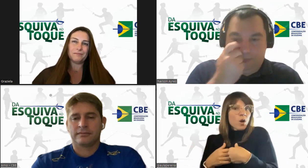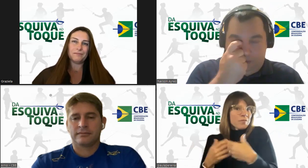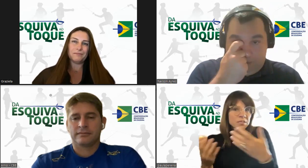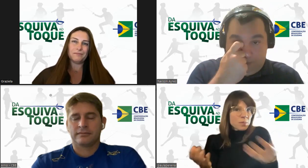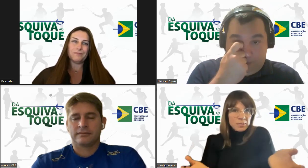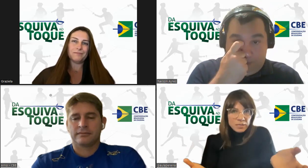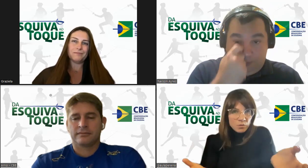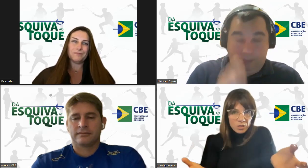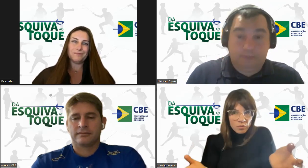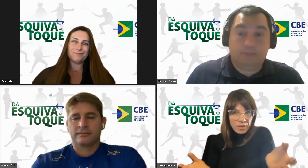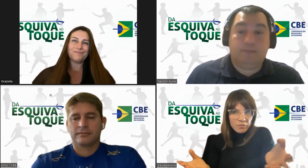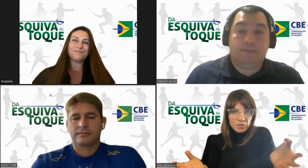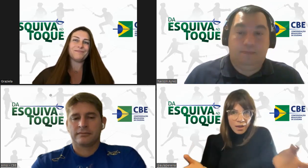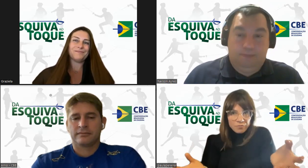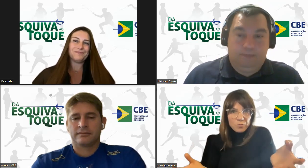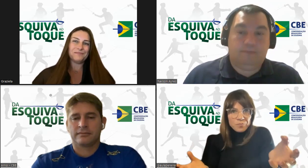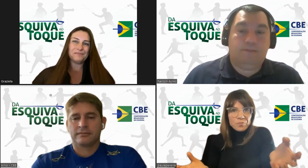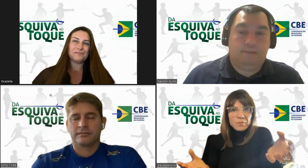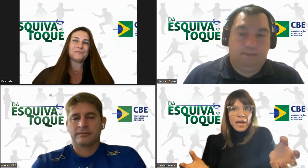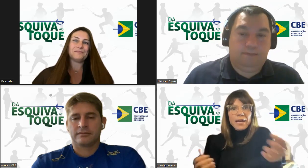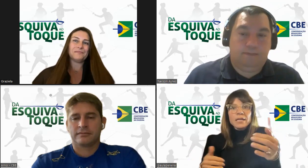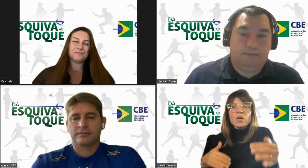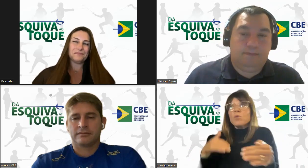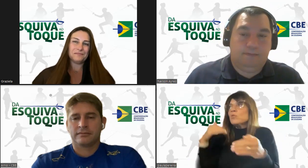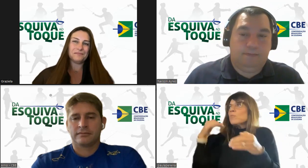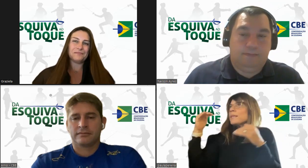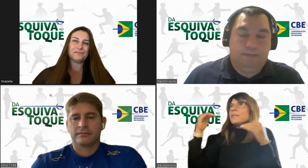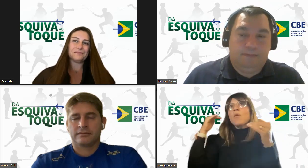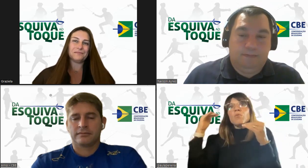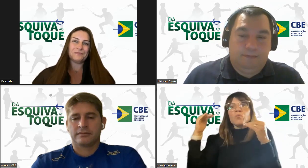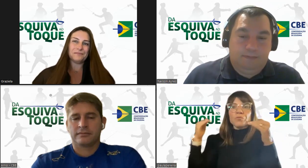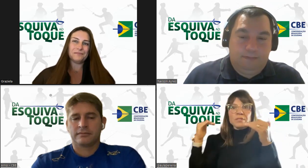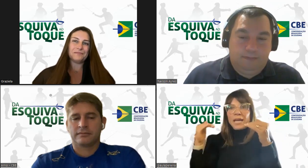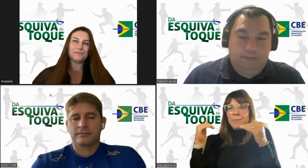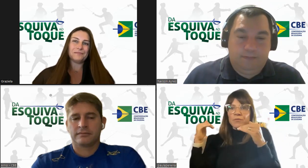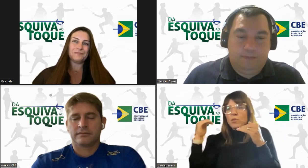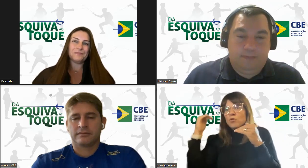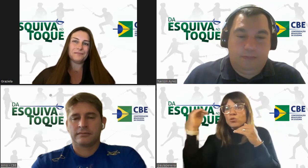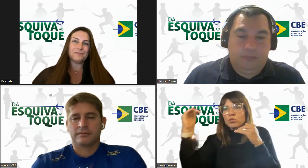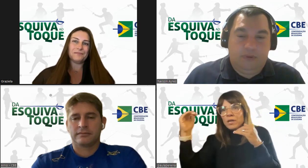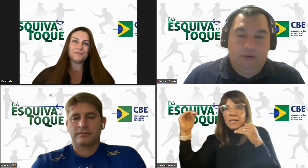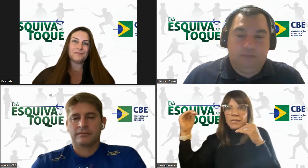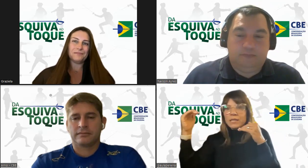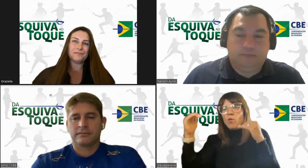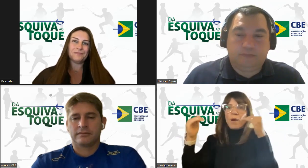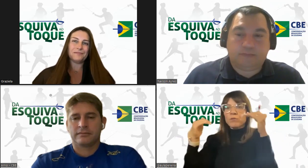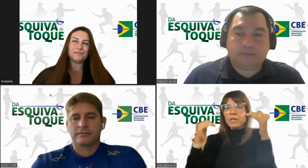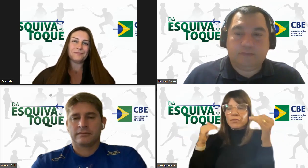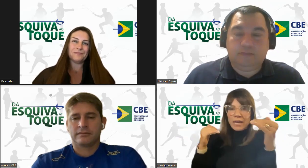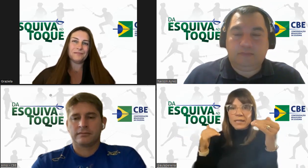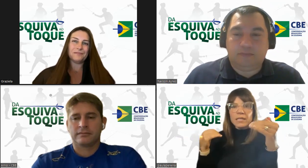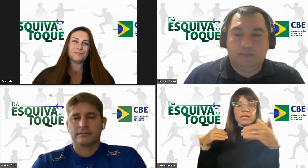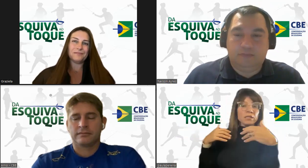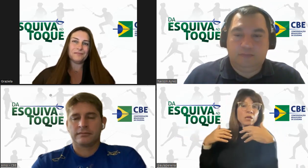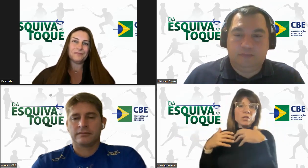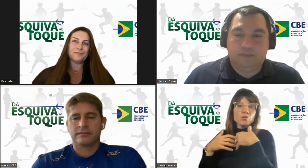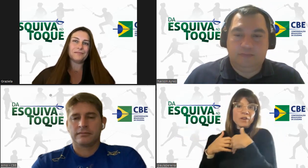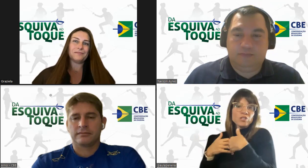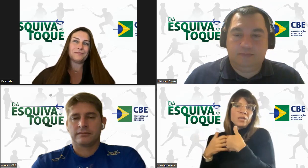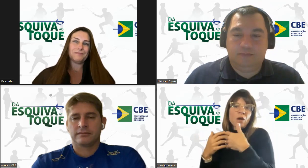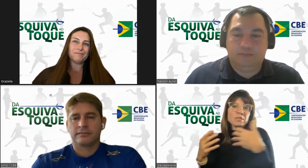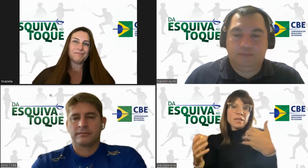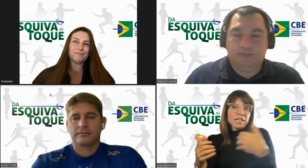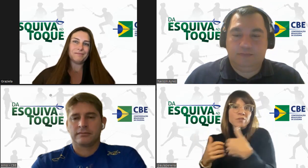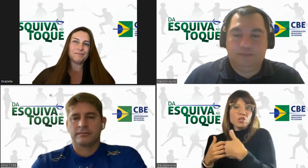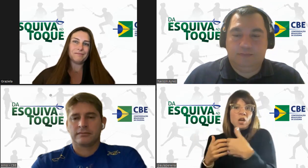maior vai ser a pressão isso aí inevitável né Quanto mais calculo tu fizer para ver onde eu tô no ranking como é que eu tenho que ficar aqui então